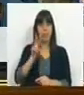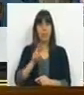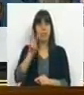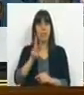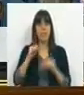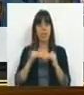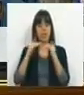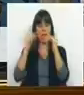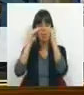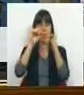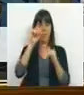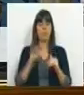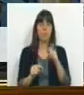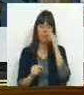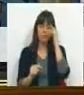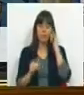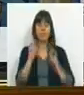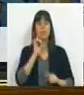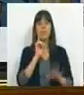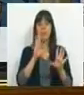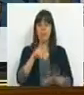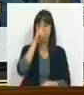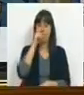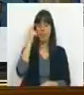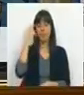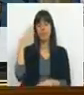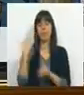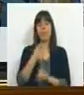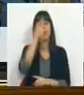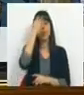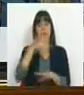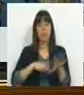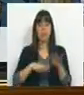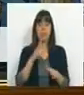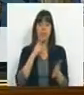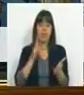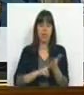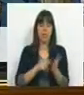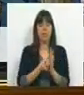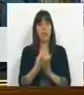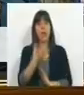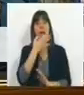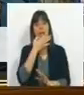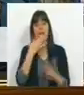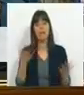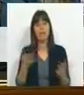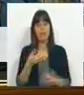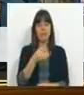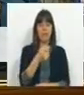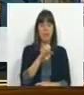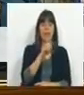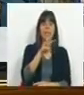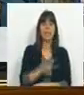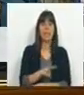e terceiro escalão. Importa recordar, porque a história se faz de factos, que o PEC